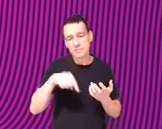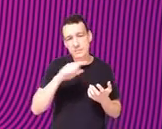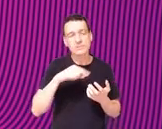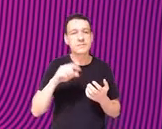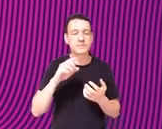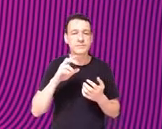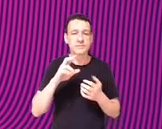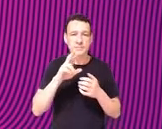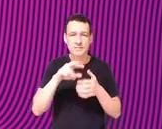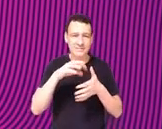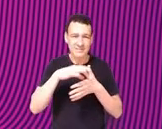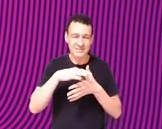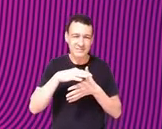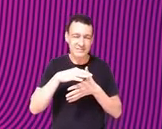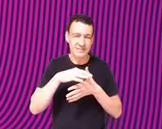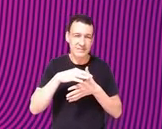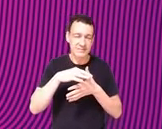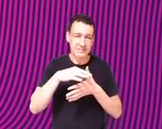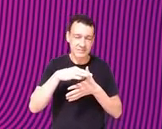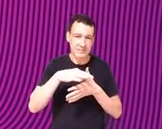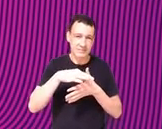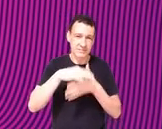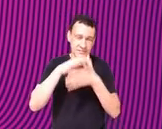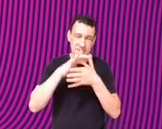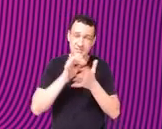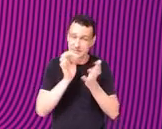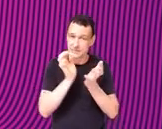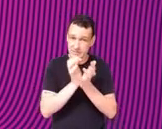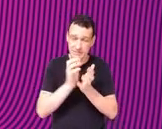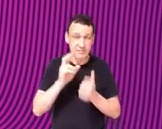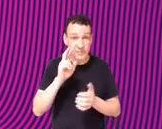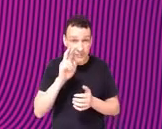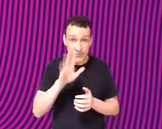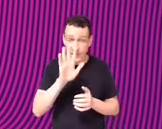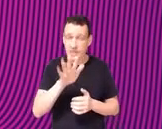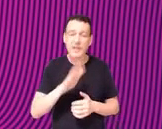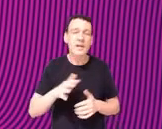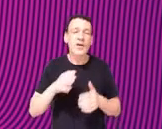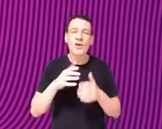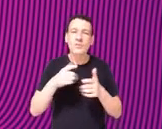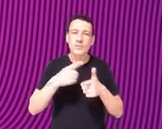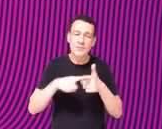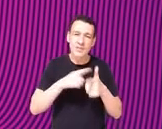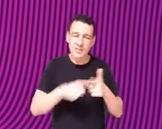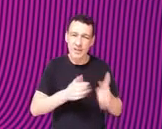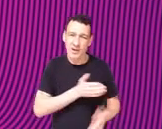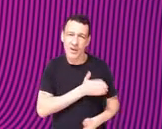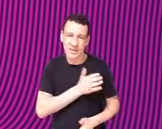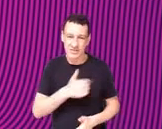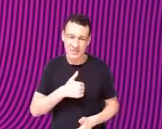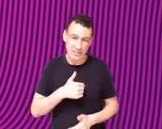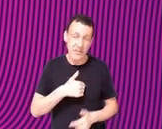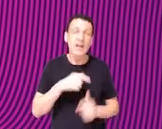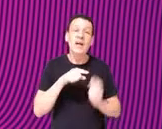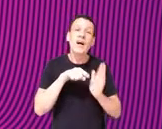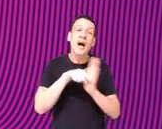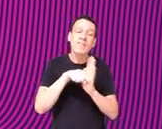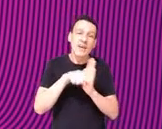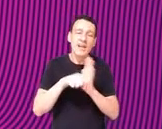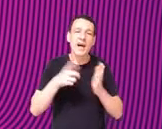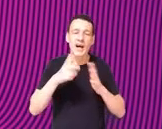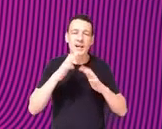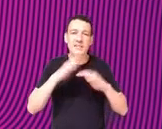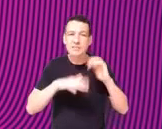em saúde cardiovascular para avaliarem as necessidades e quais os